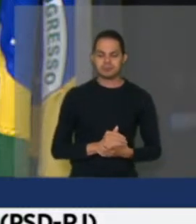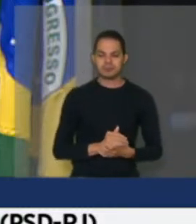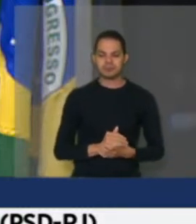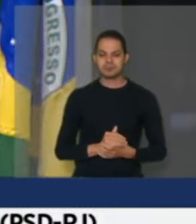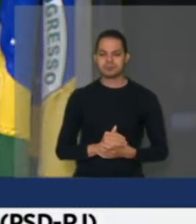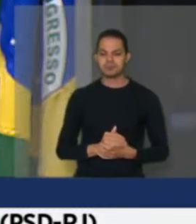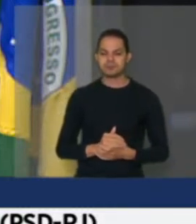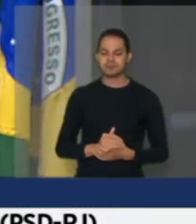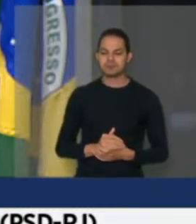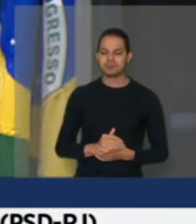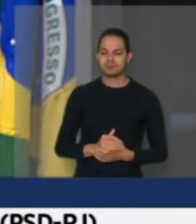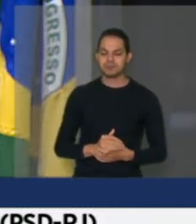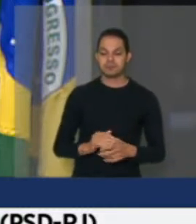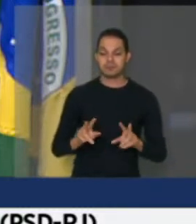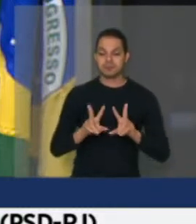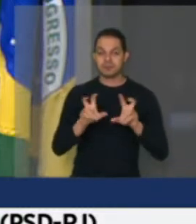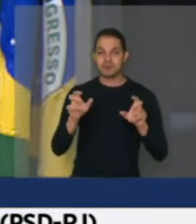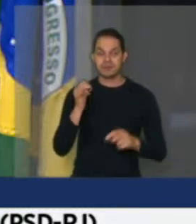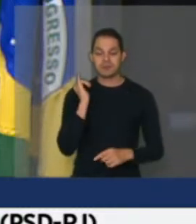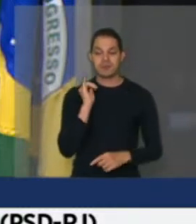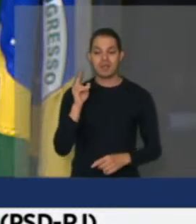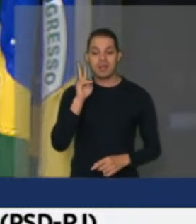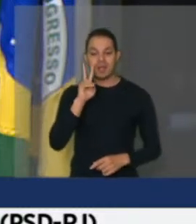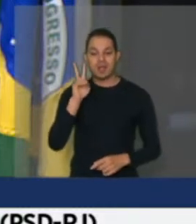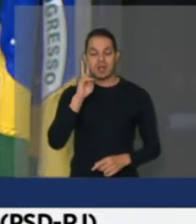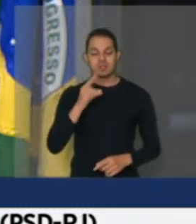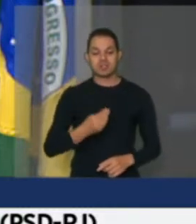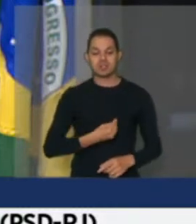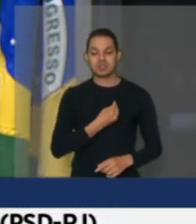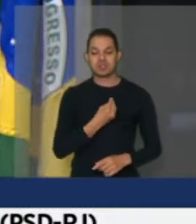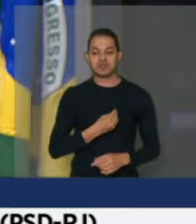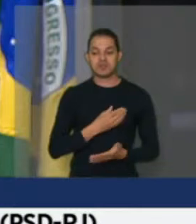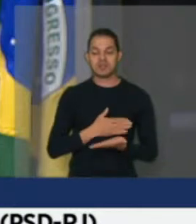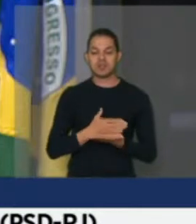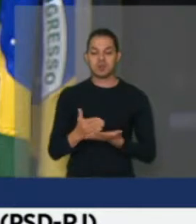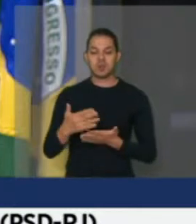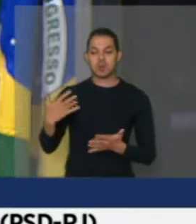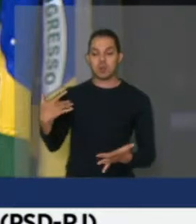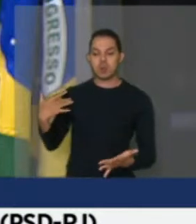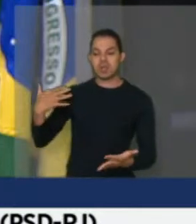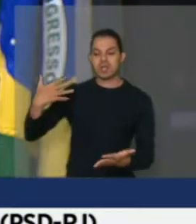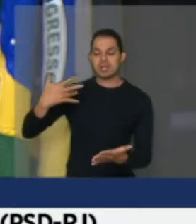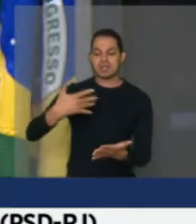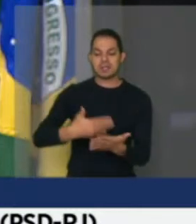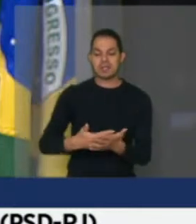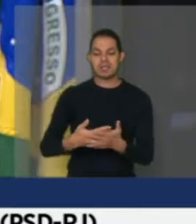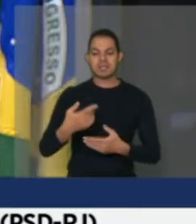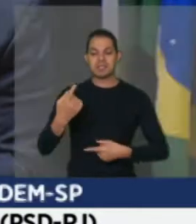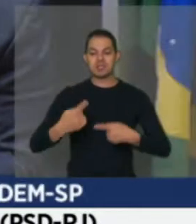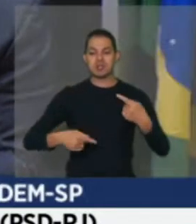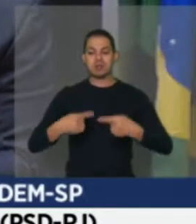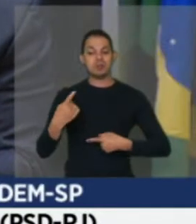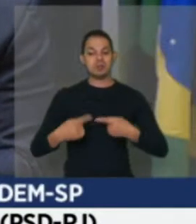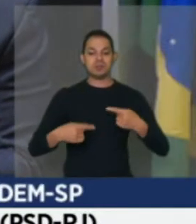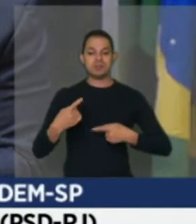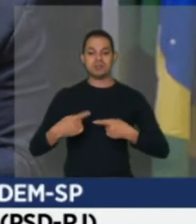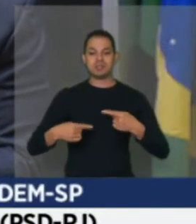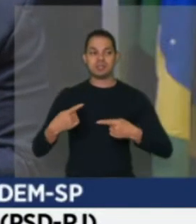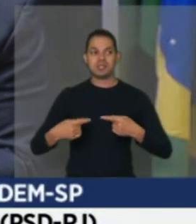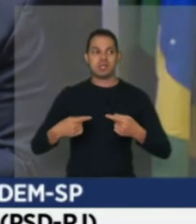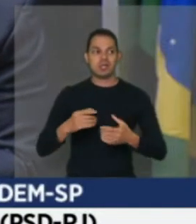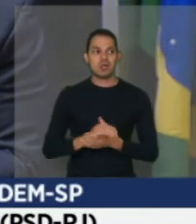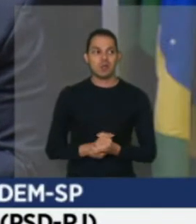sobre a história de vida e o início da trajetória política e